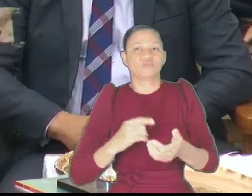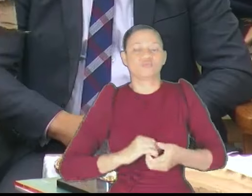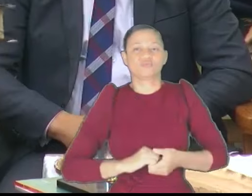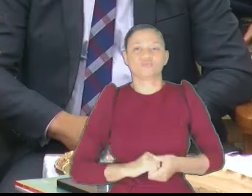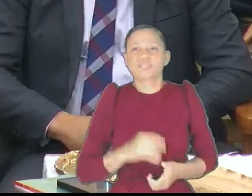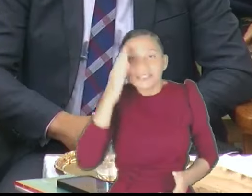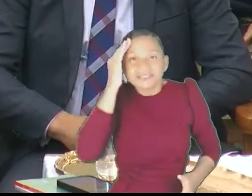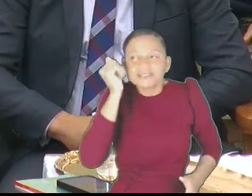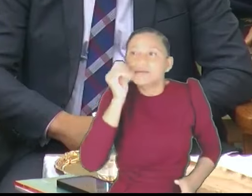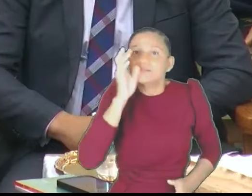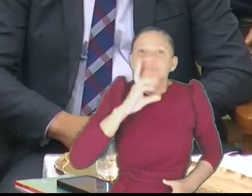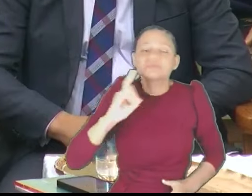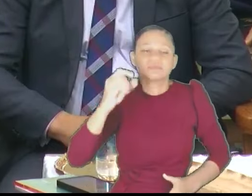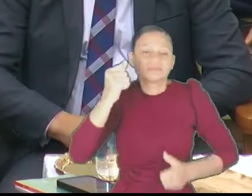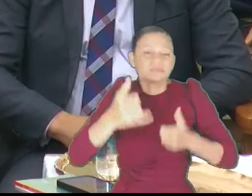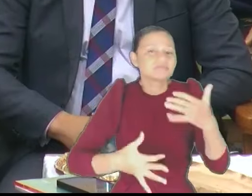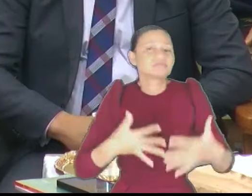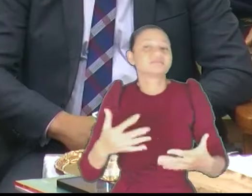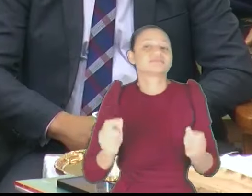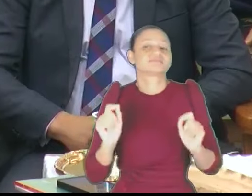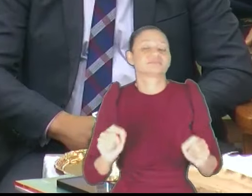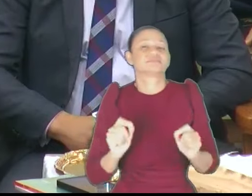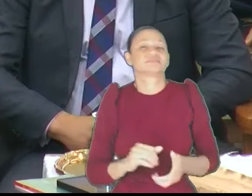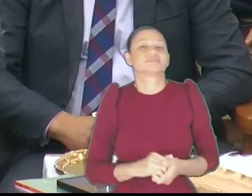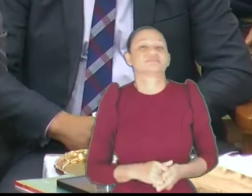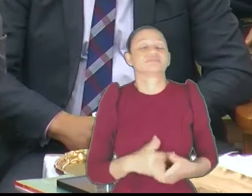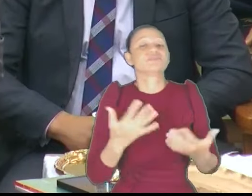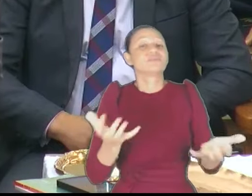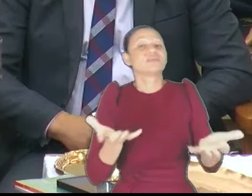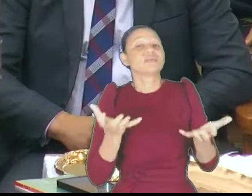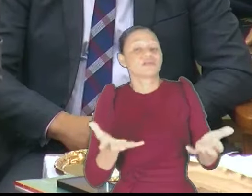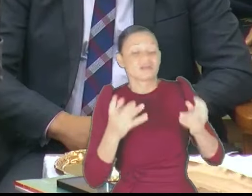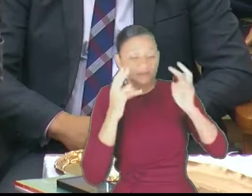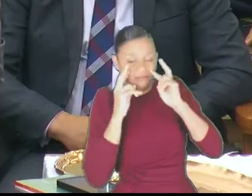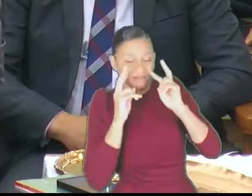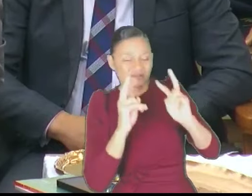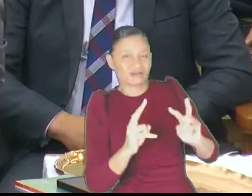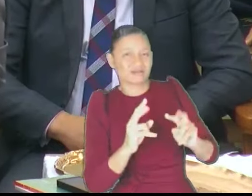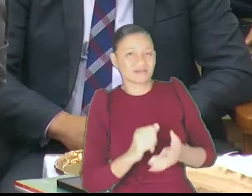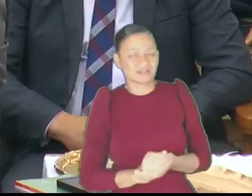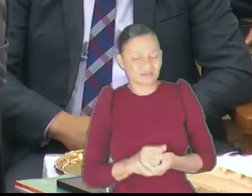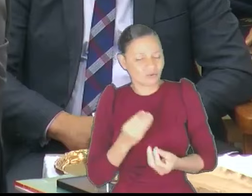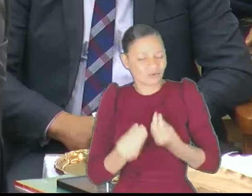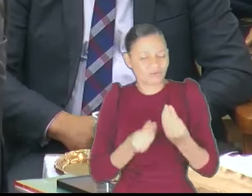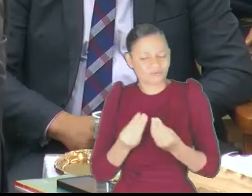Sabe o que Deus estava dizendo? Eu quero ver quem é que faz o campo produzir.